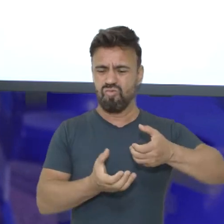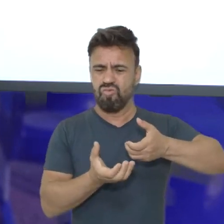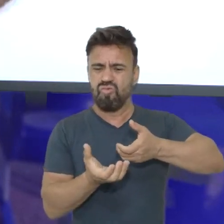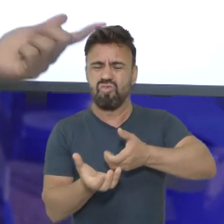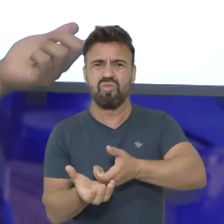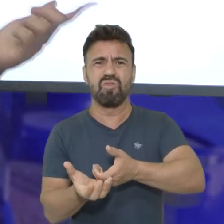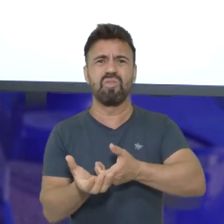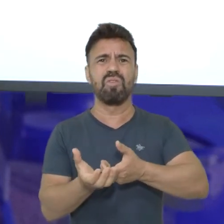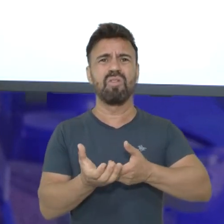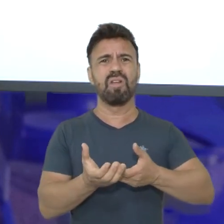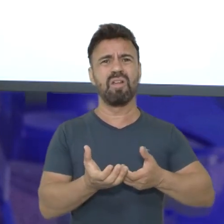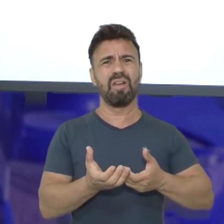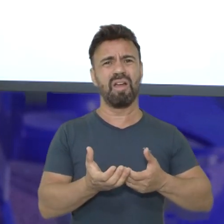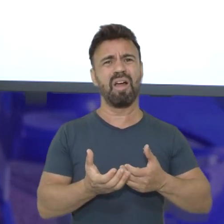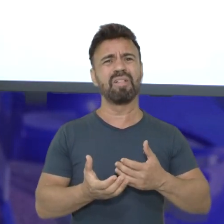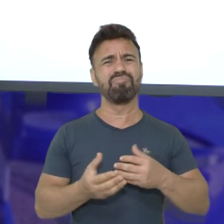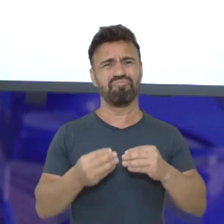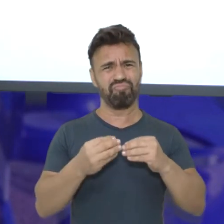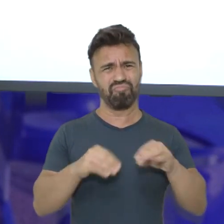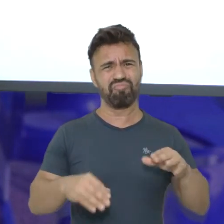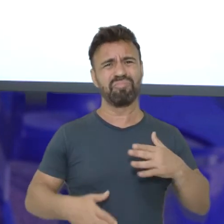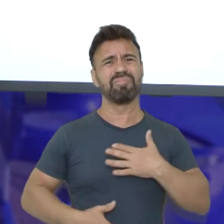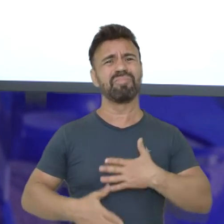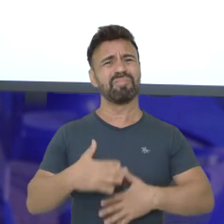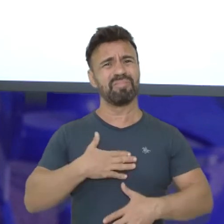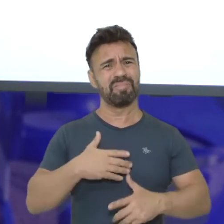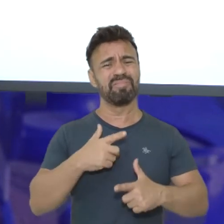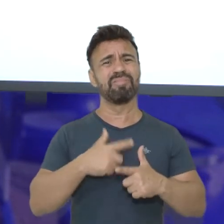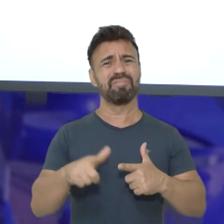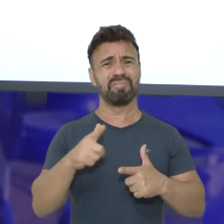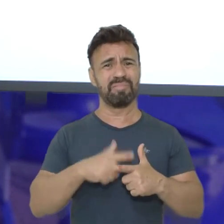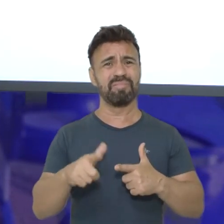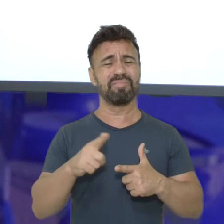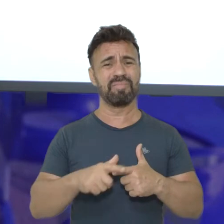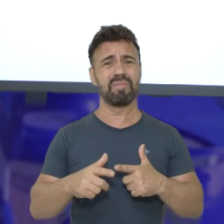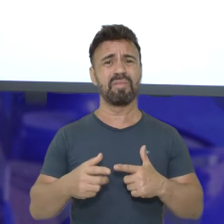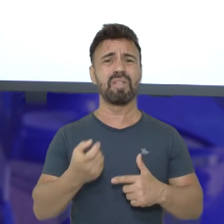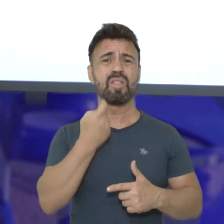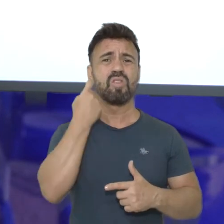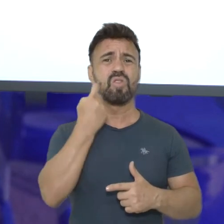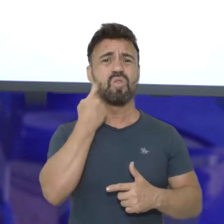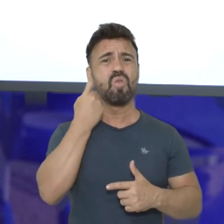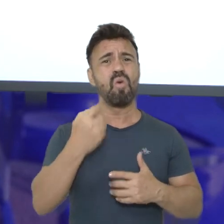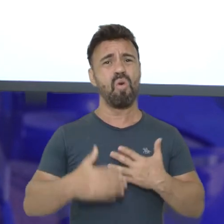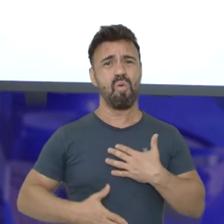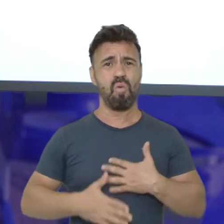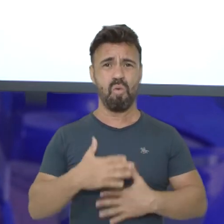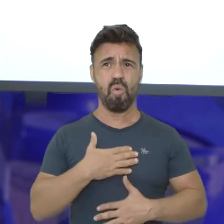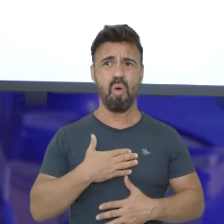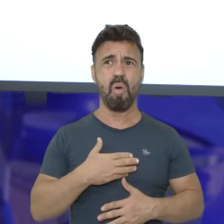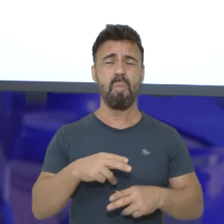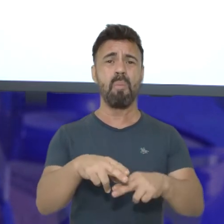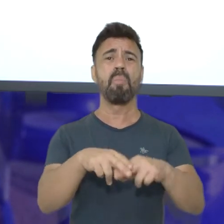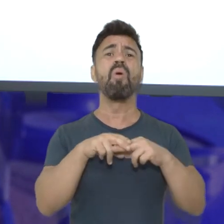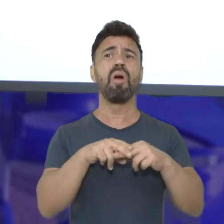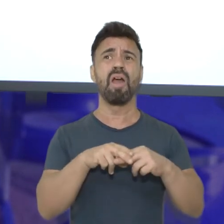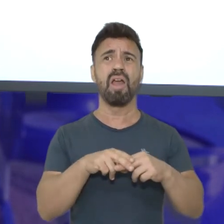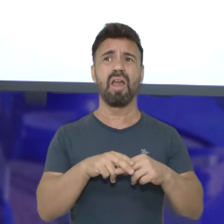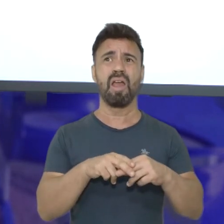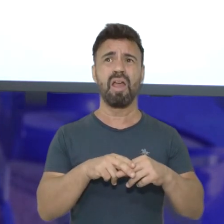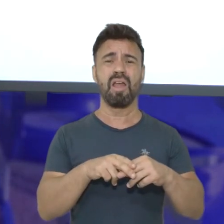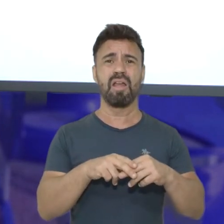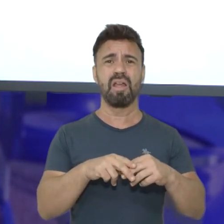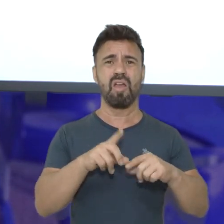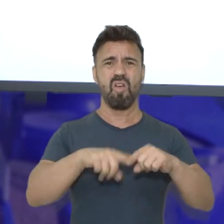da puberdade, na verdade, essas mudanças no corpo desse peixinho aqui está acontecendo devido à quantidade aí